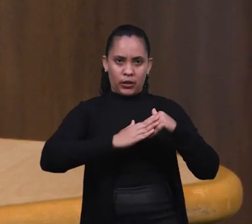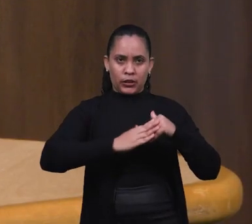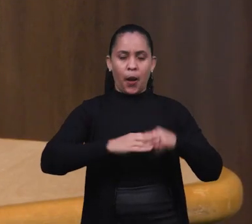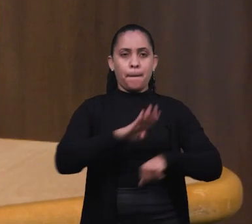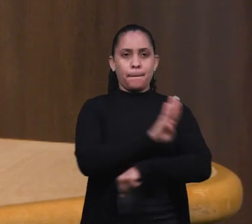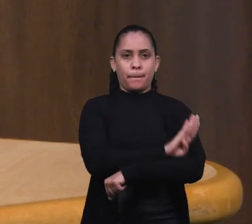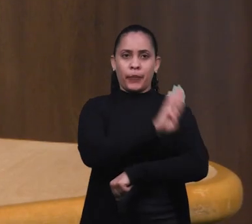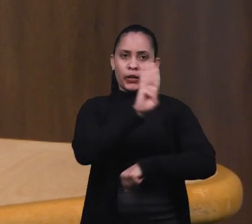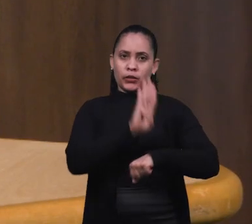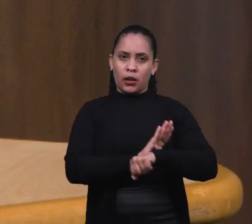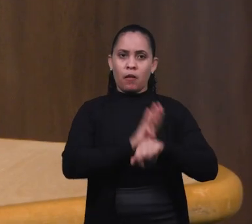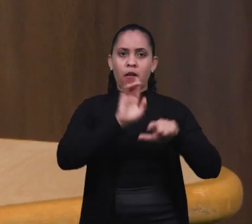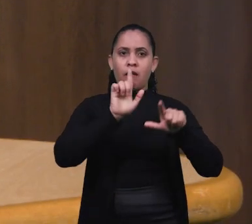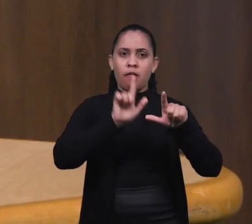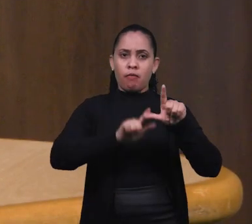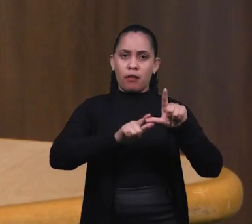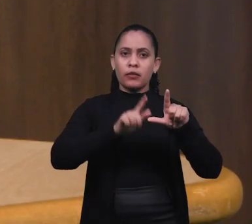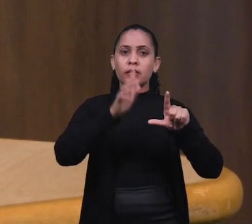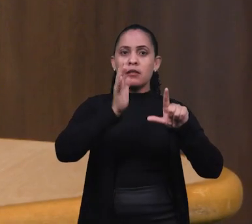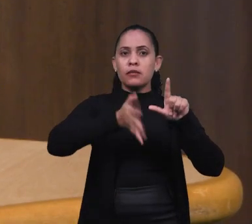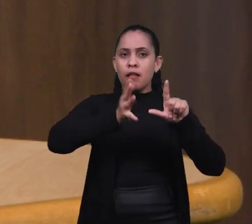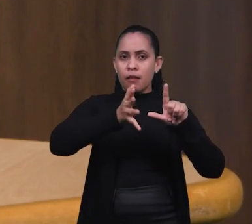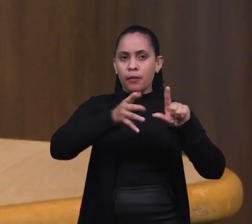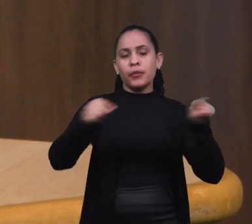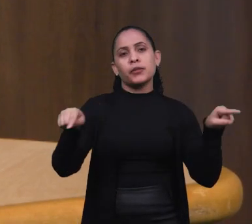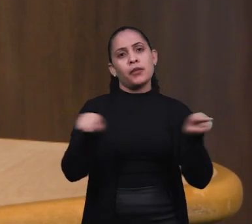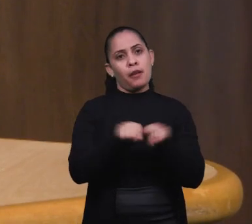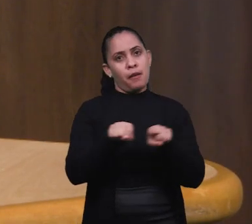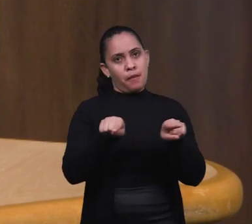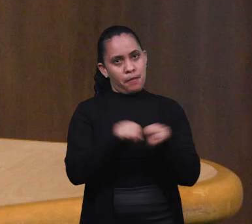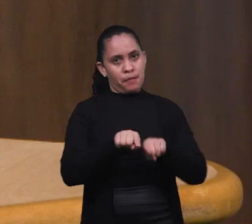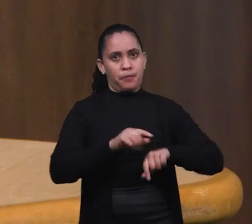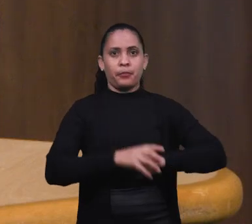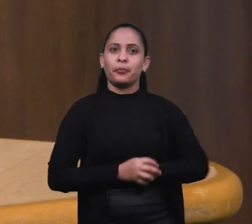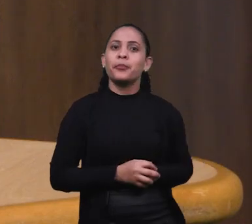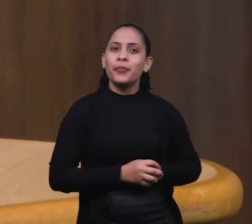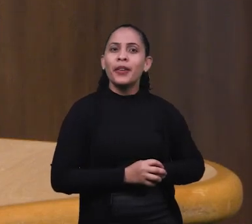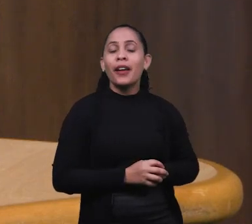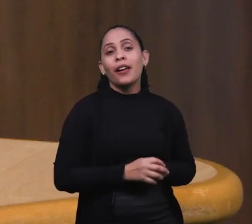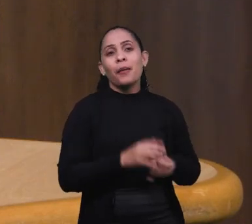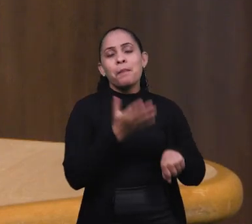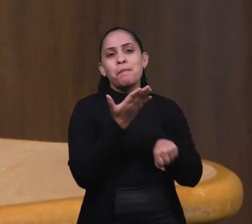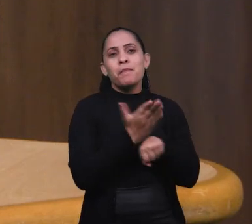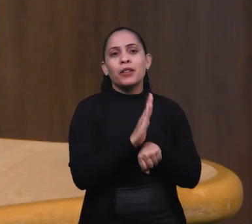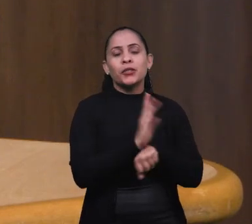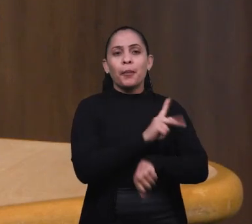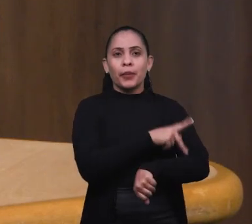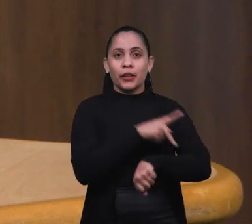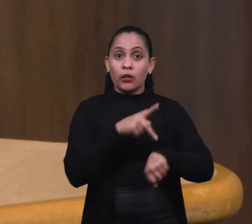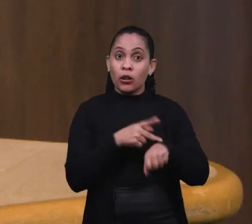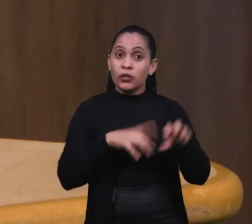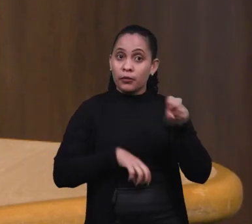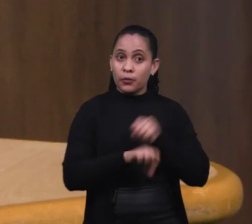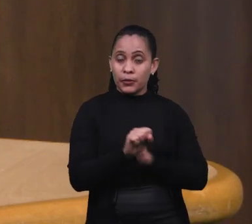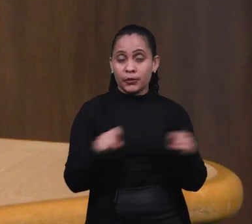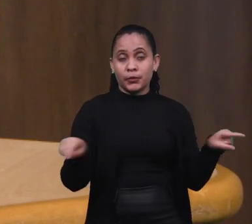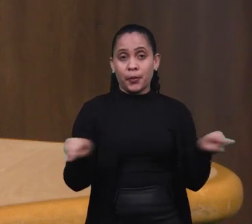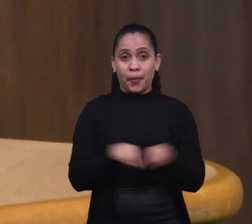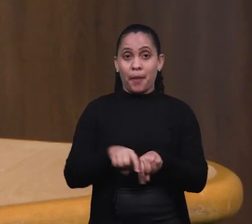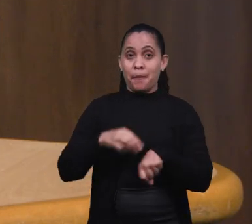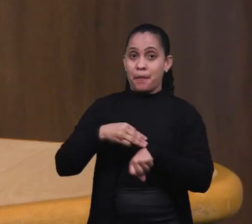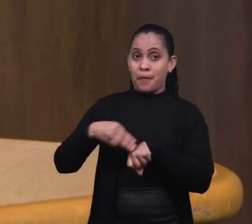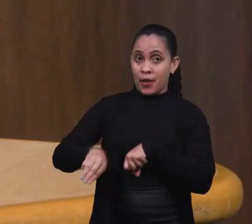em Letras, Libras pela UFES e especialista em práticas pedagógicas. Além disso, ela é mestre